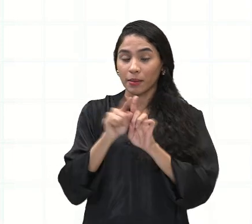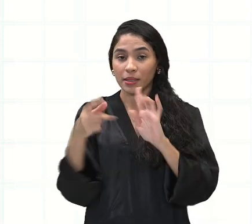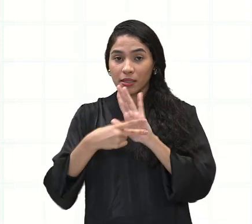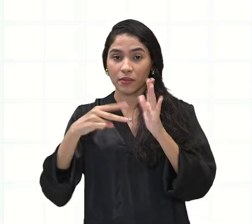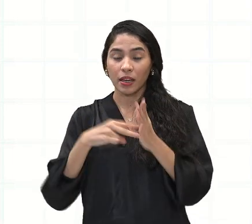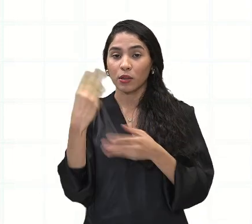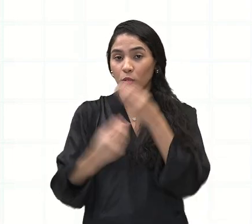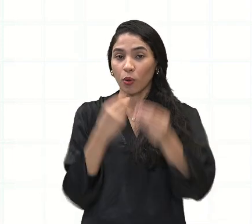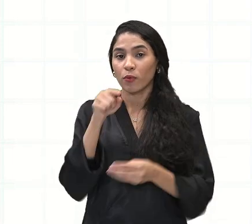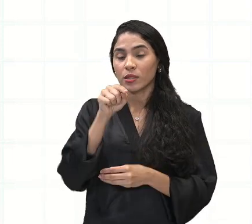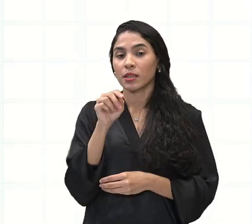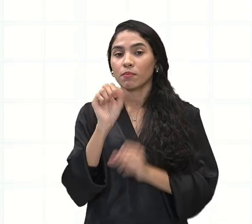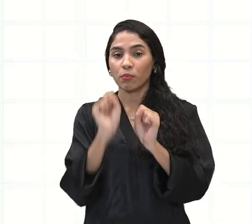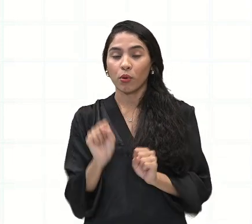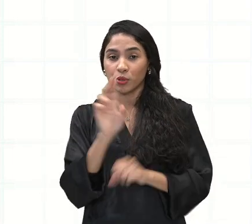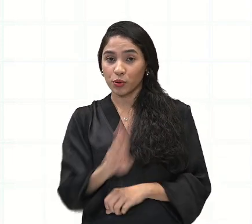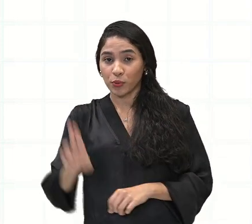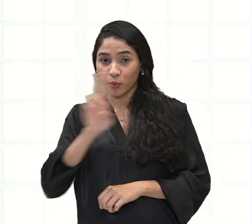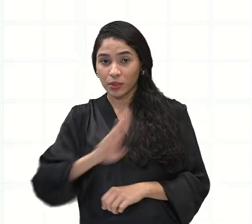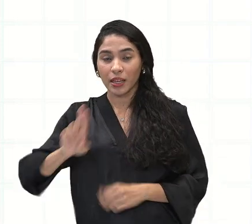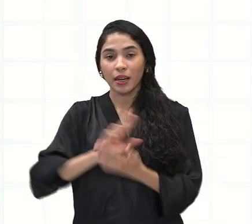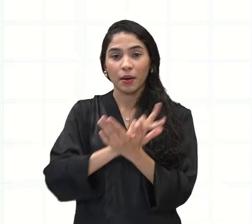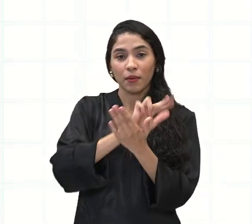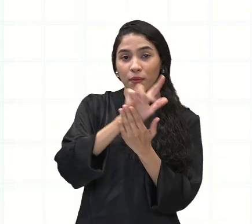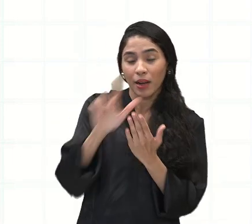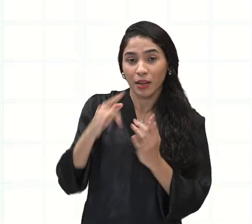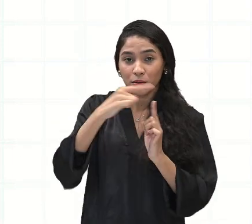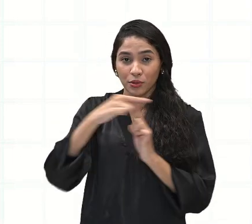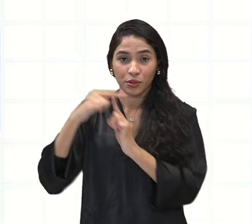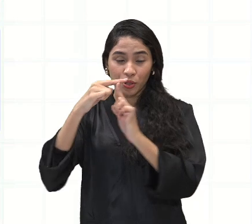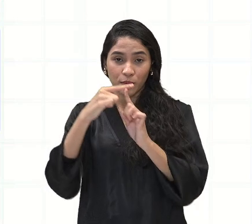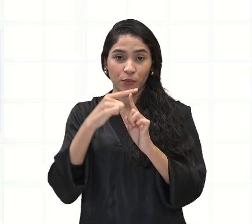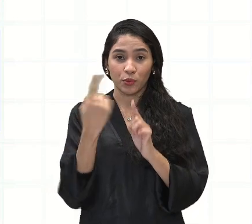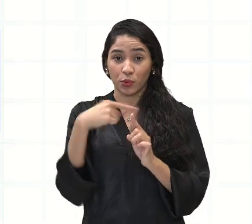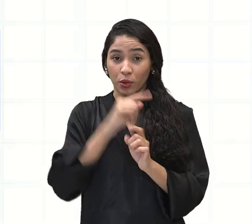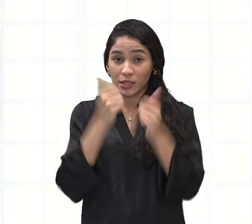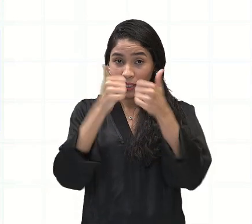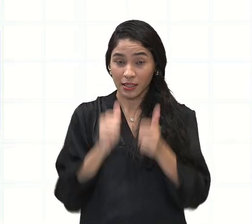utilizando nos diversos campos que nós conferimos.